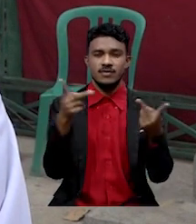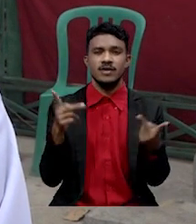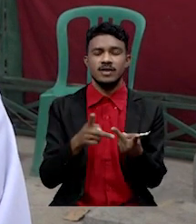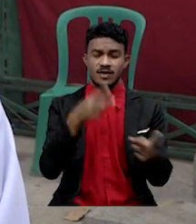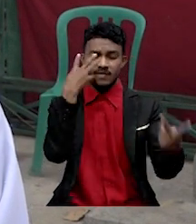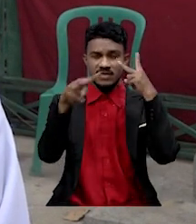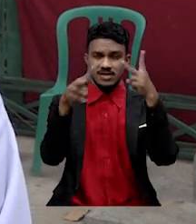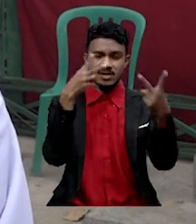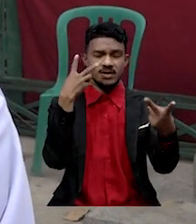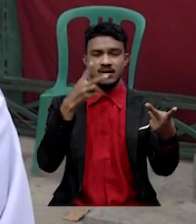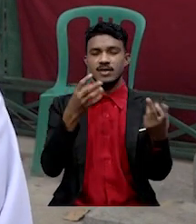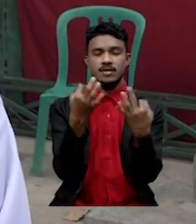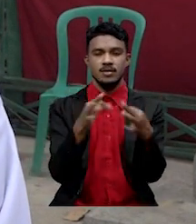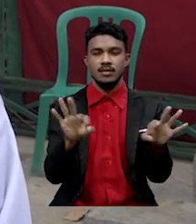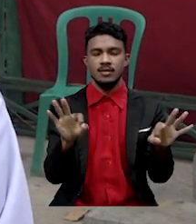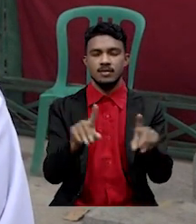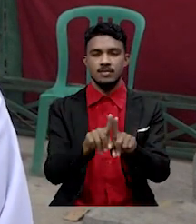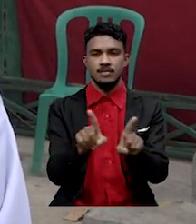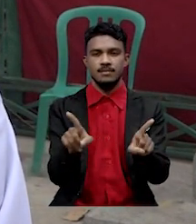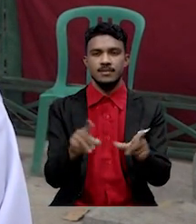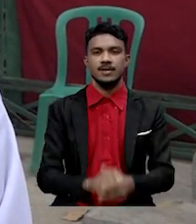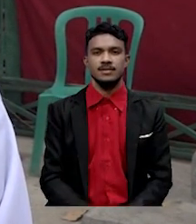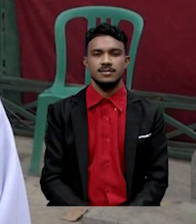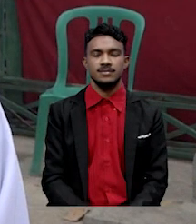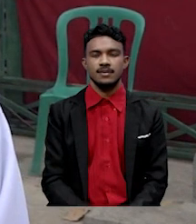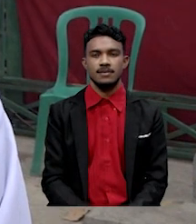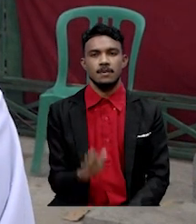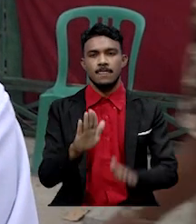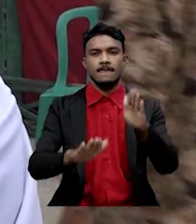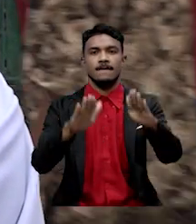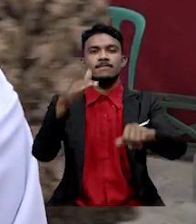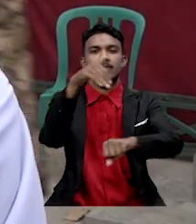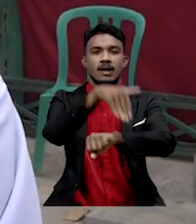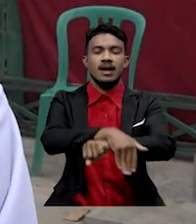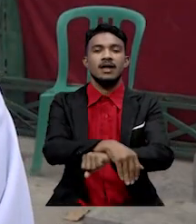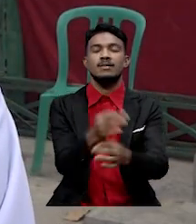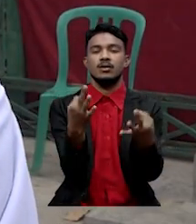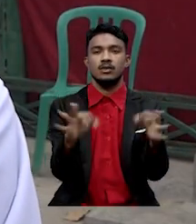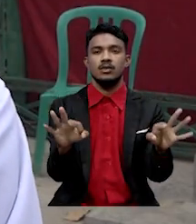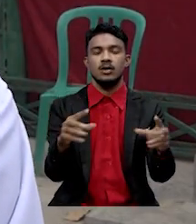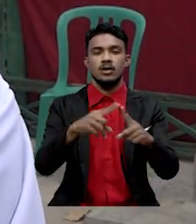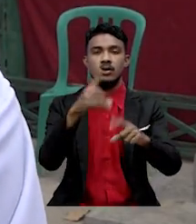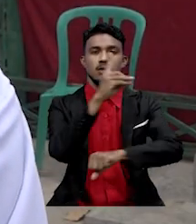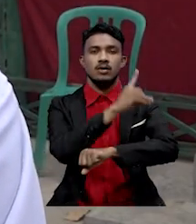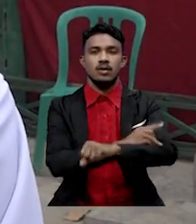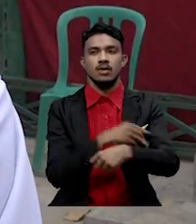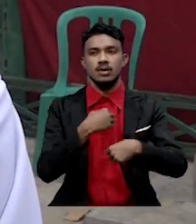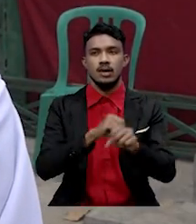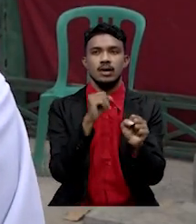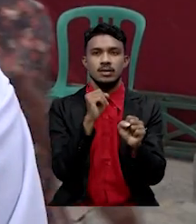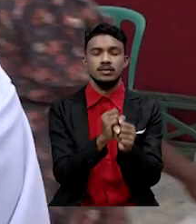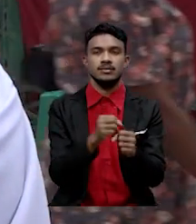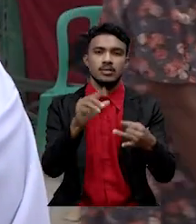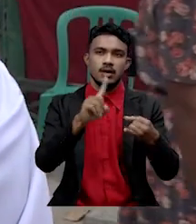né? Nebe, lá o Hurkalan Macuin remata e hoje em halau conclusão.